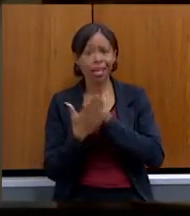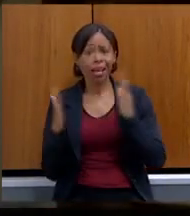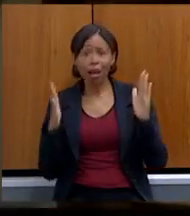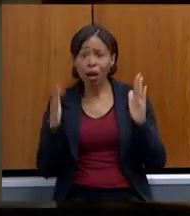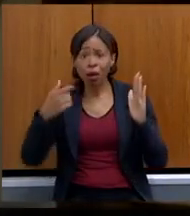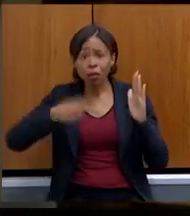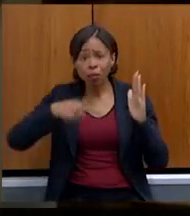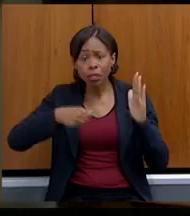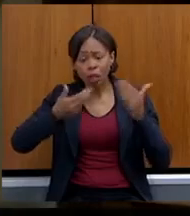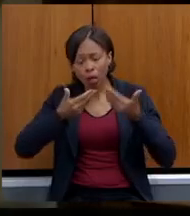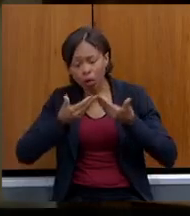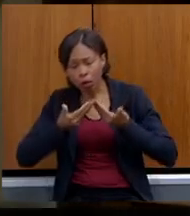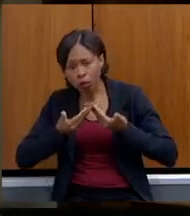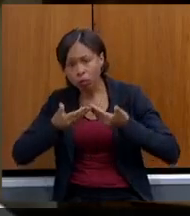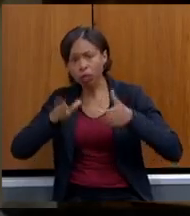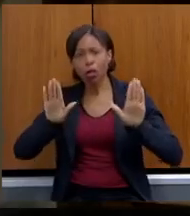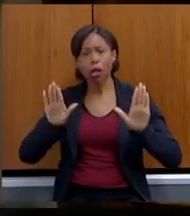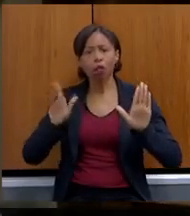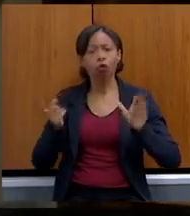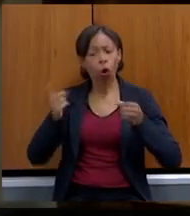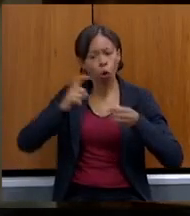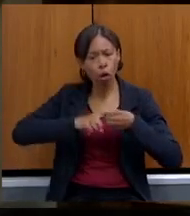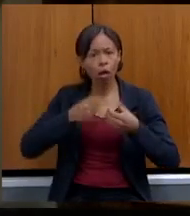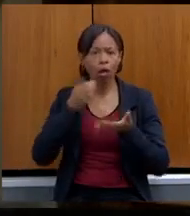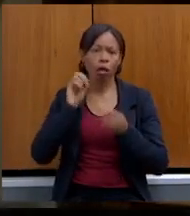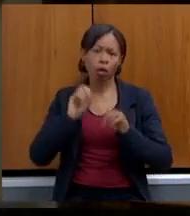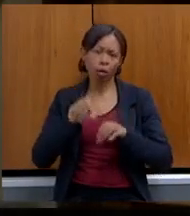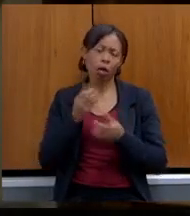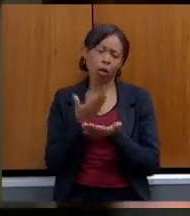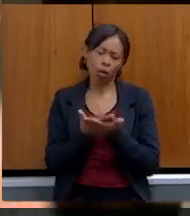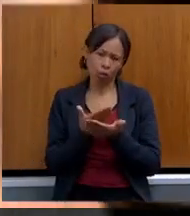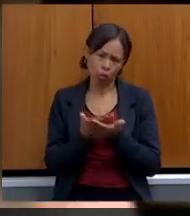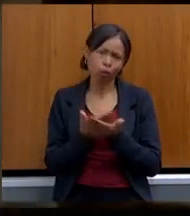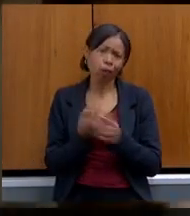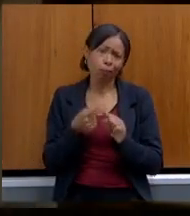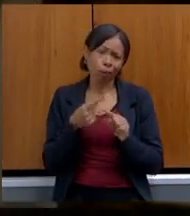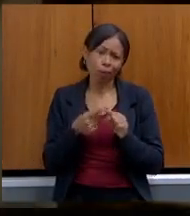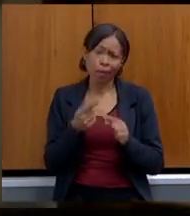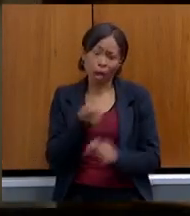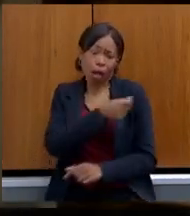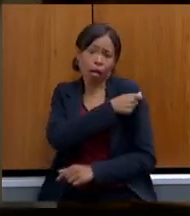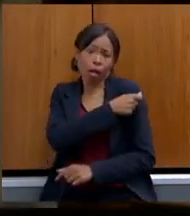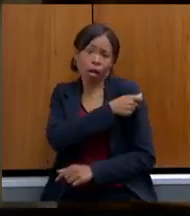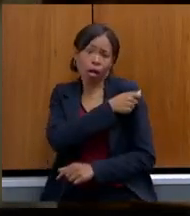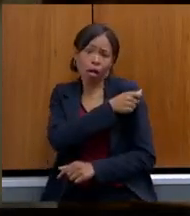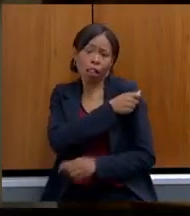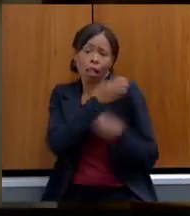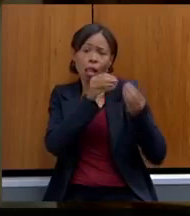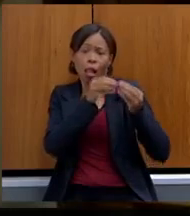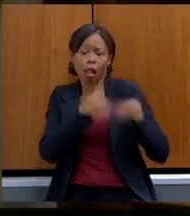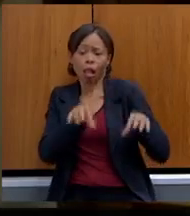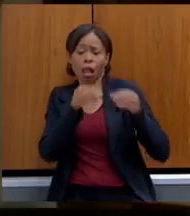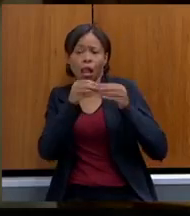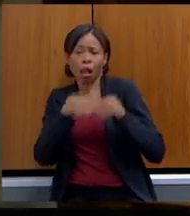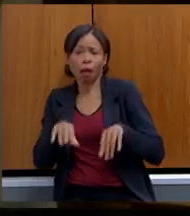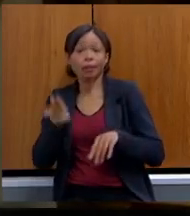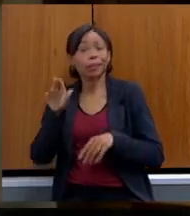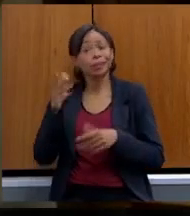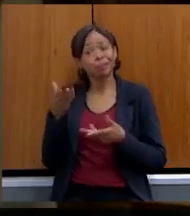abriram as escolas que nós estamos vendo uma defasagem dos nossos alunos principalmente frente às escolas particulares